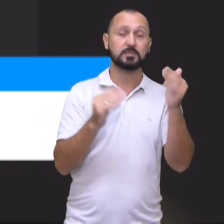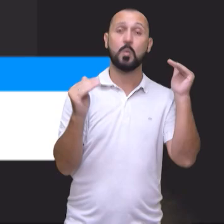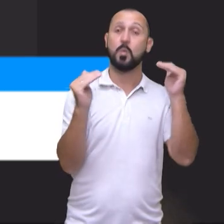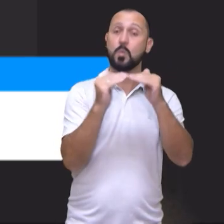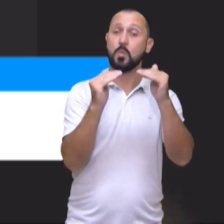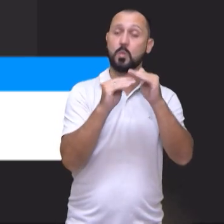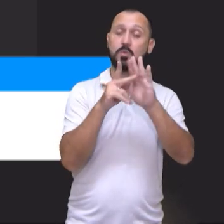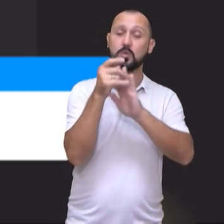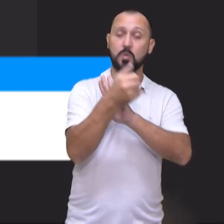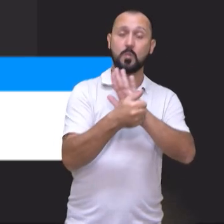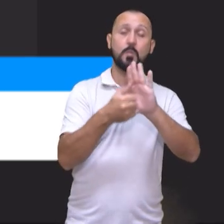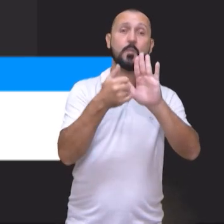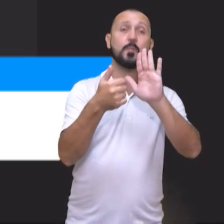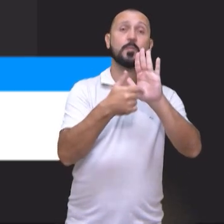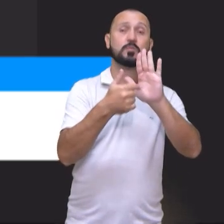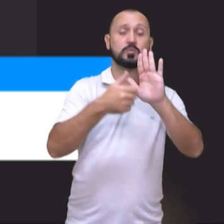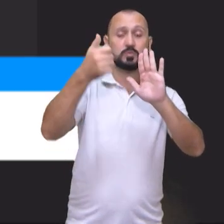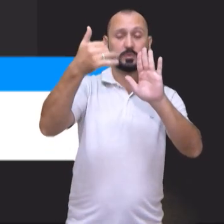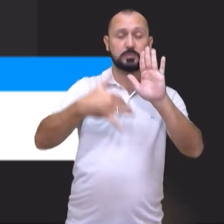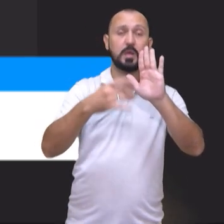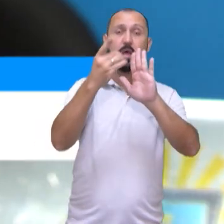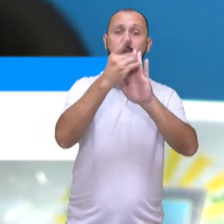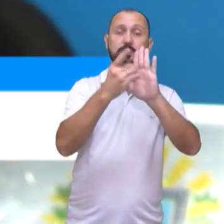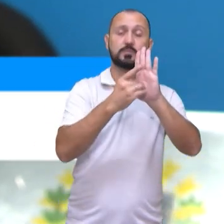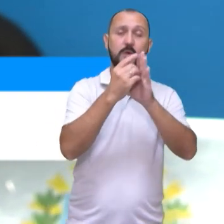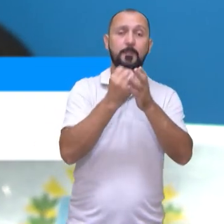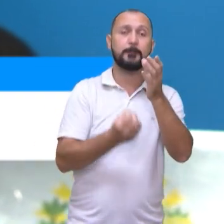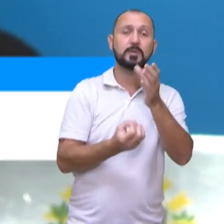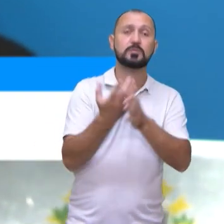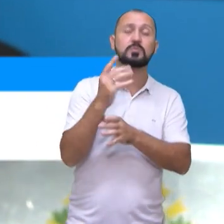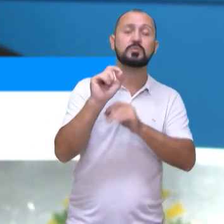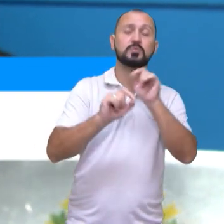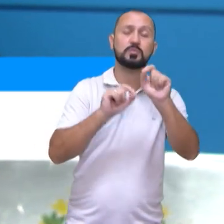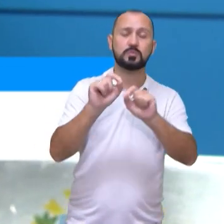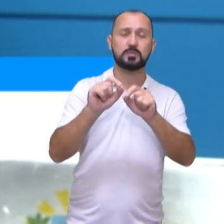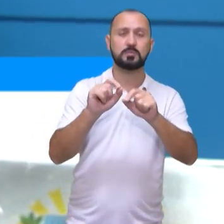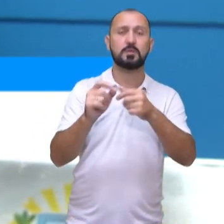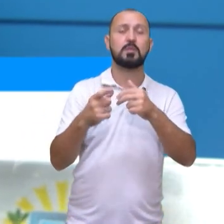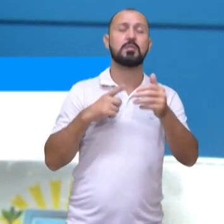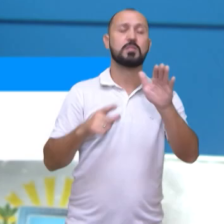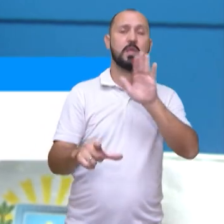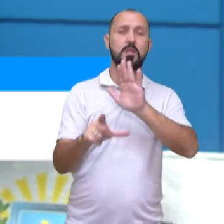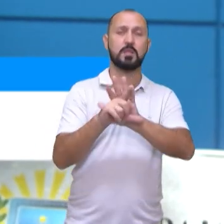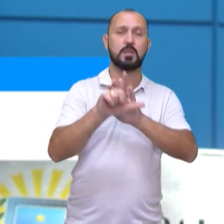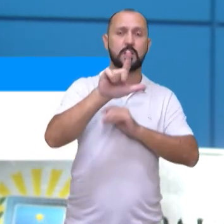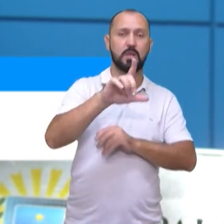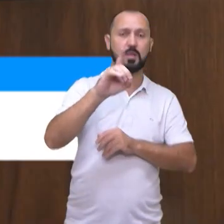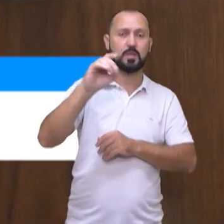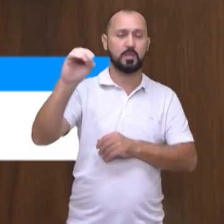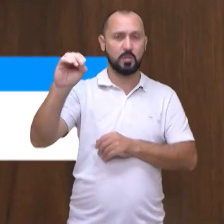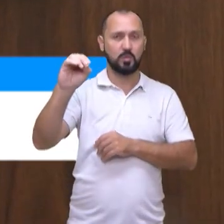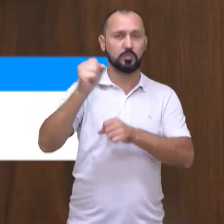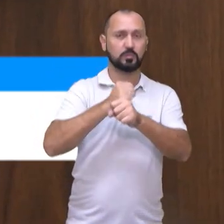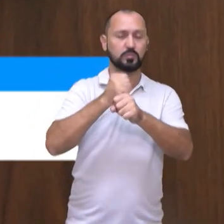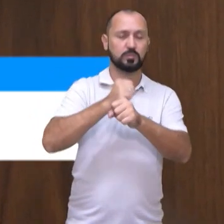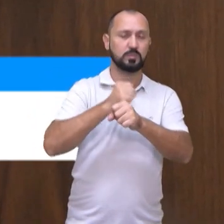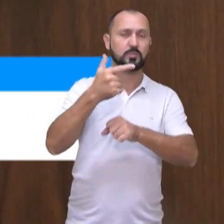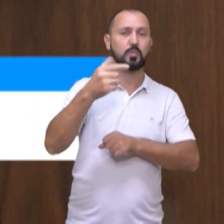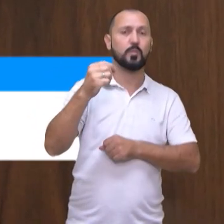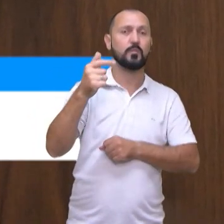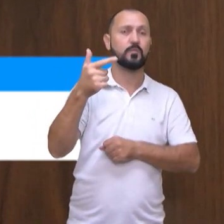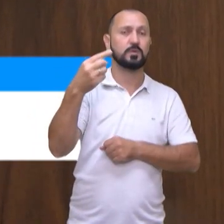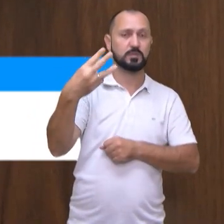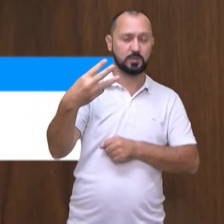de lei que dispõe sobre as diretrizes para elaboração e para execução da Lei Orçamentária de 2023, que prevê receita